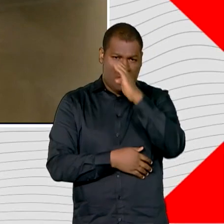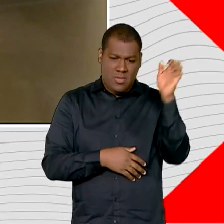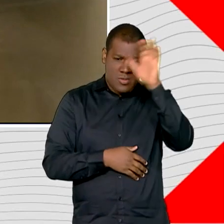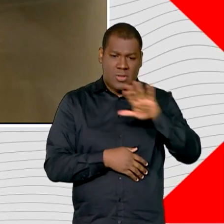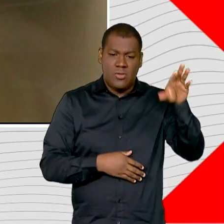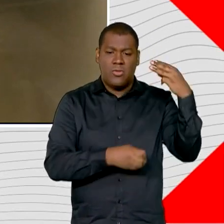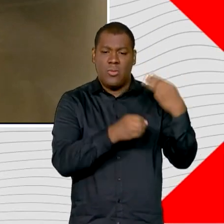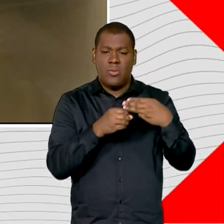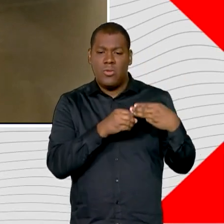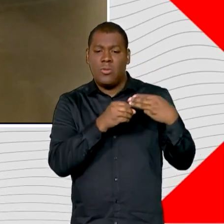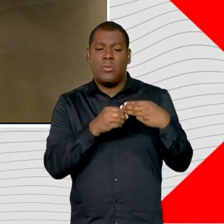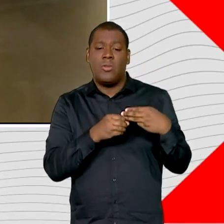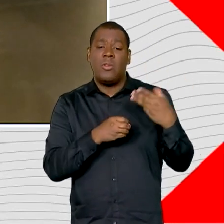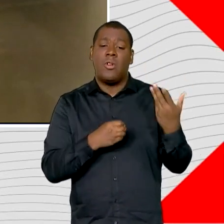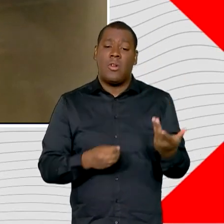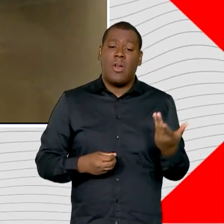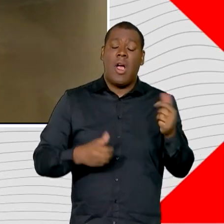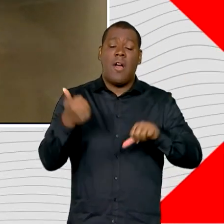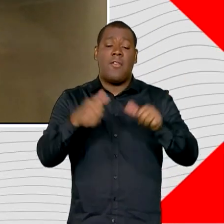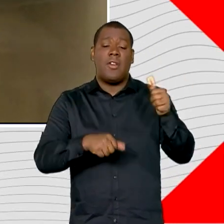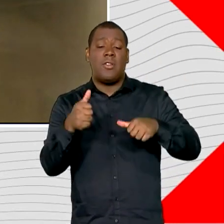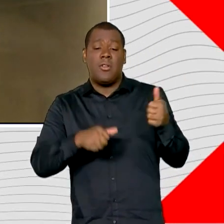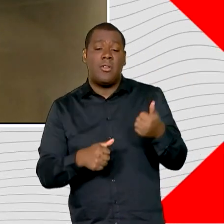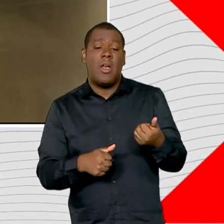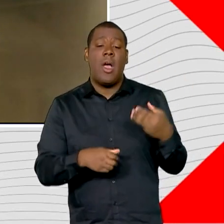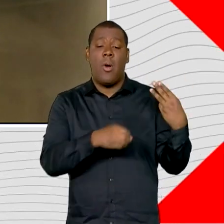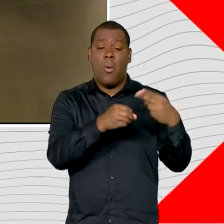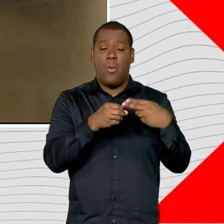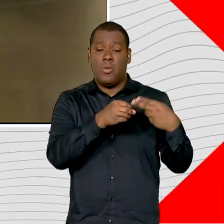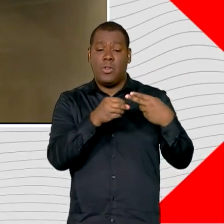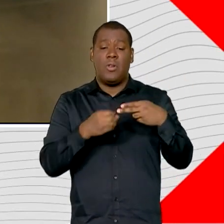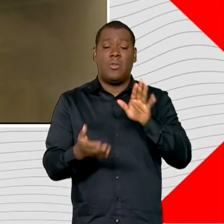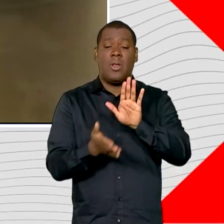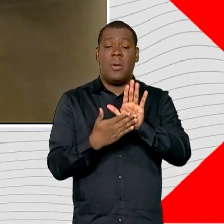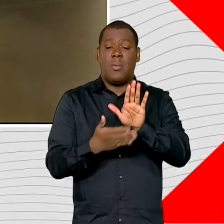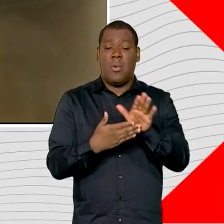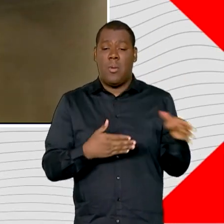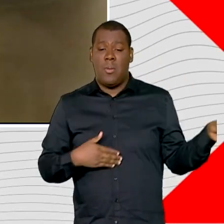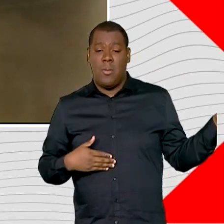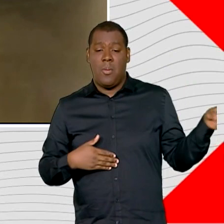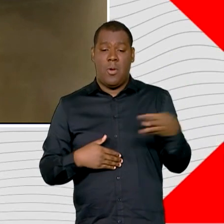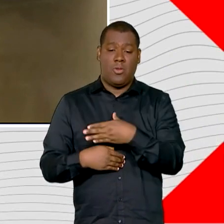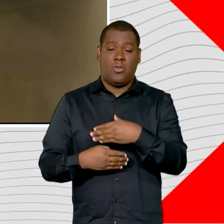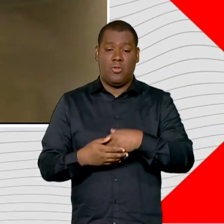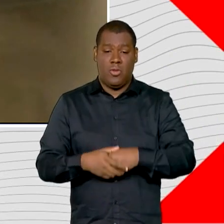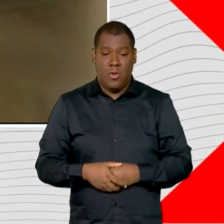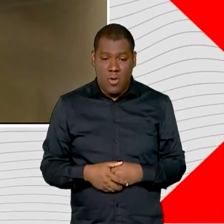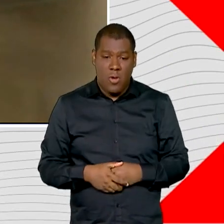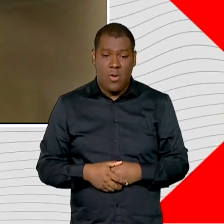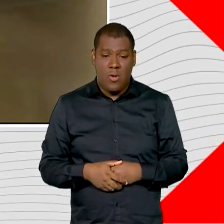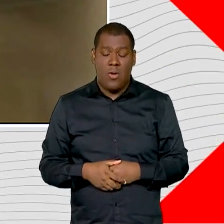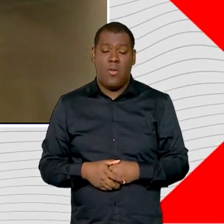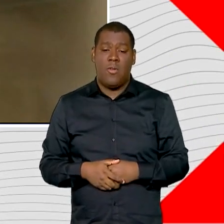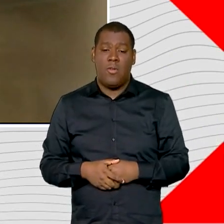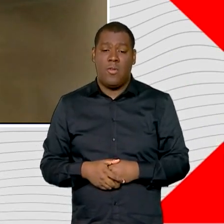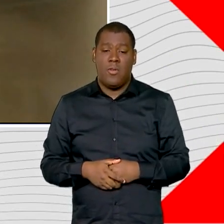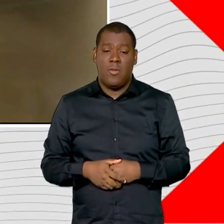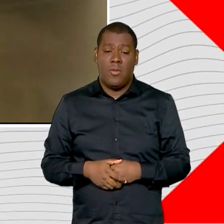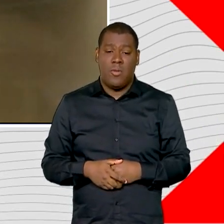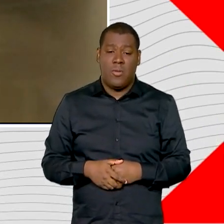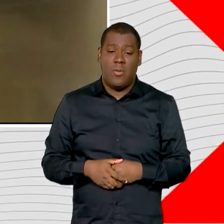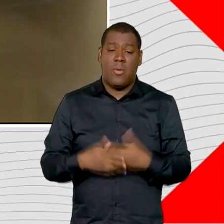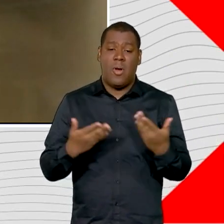Municípios avalia que a nova proposta apresentada pela União para a retomada da desoneração, da folha dos municípios